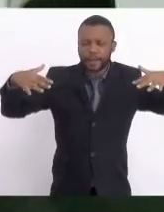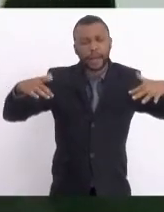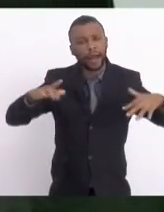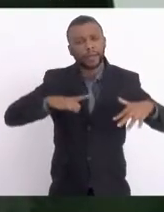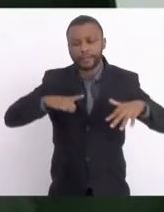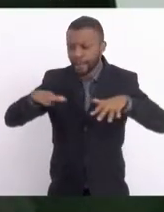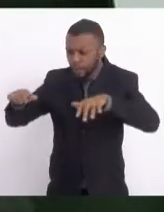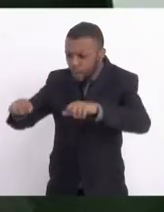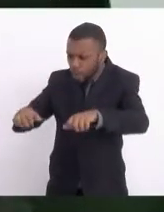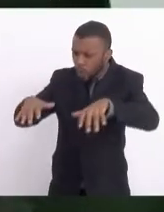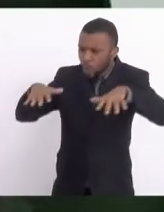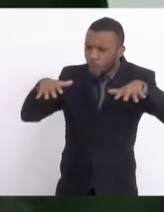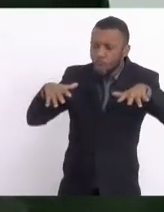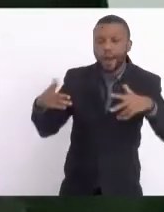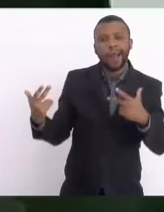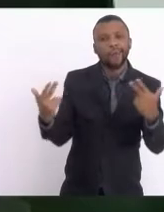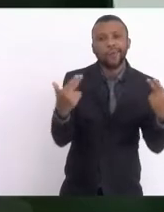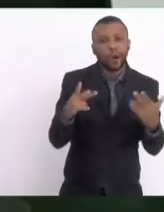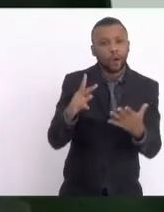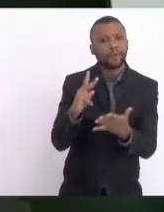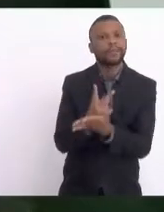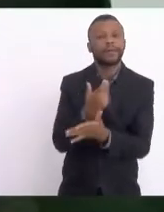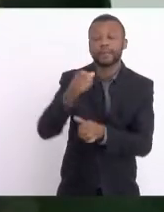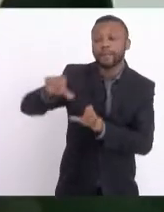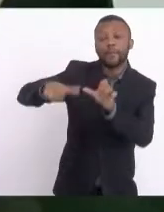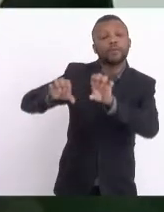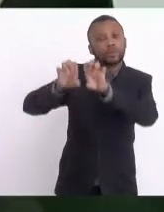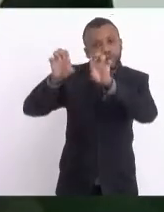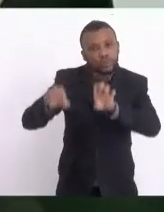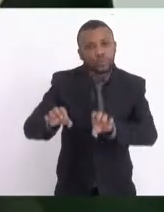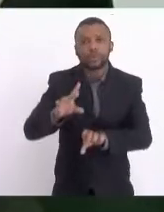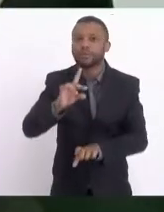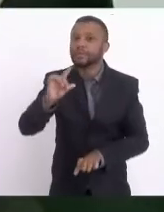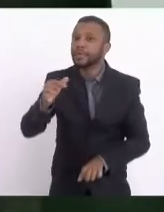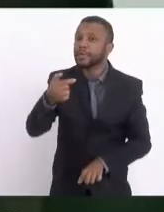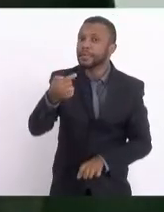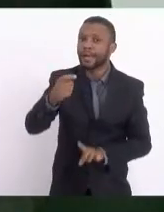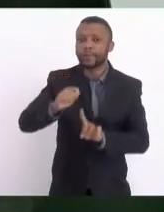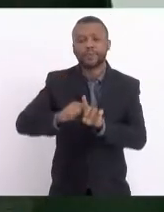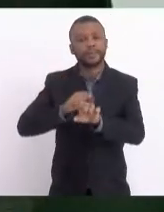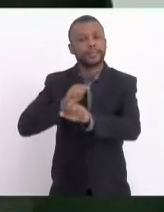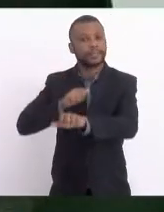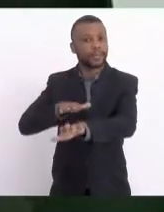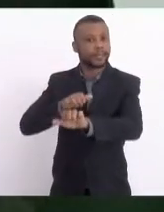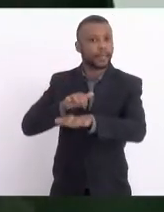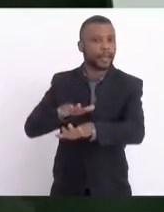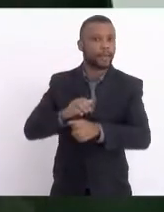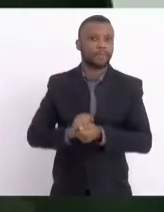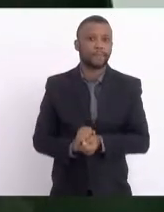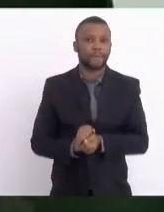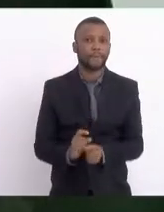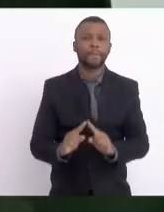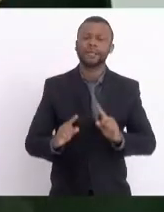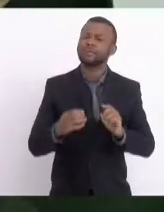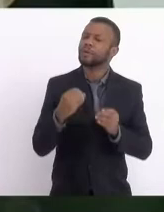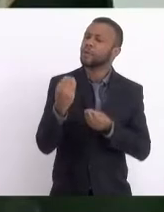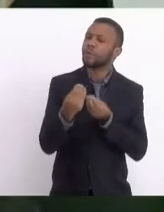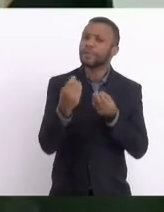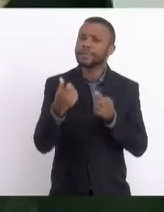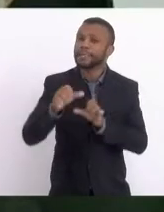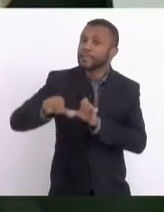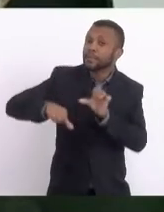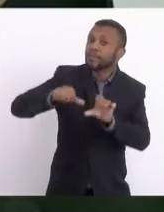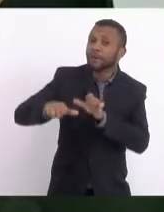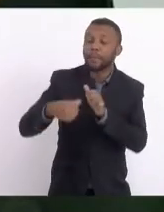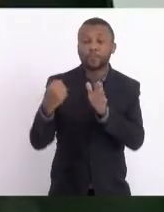como também em 7 de setembro, etc. Quando você transforma isso num patrimônio cultural, se